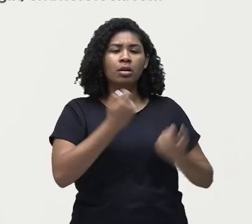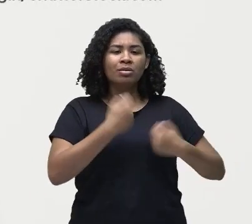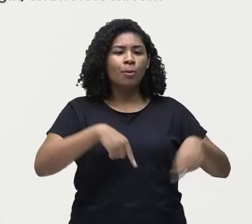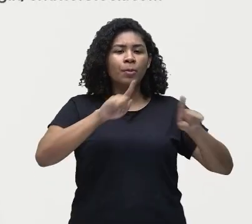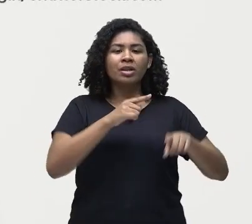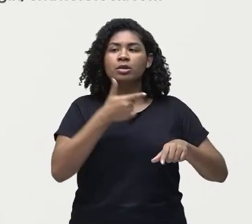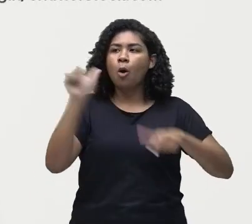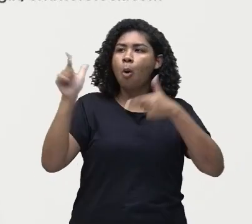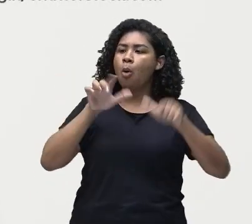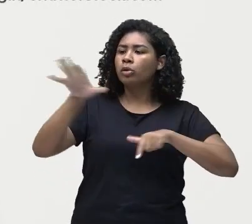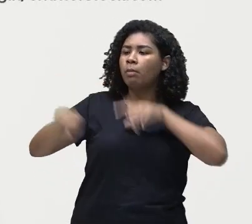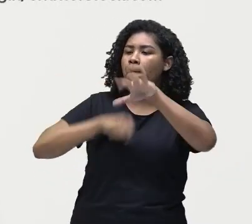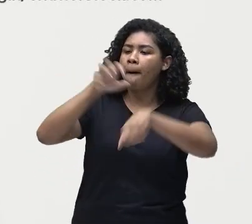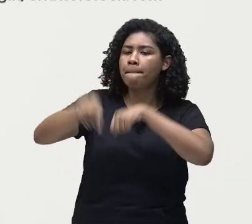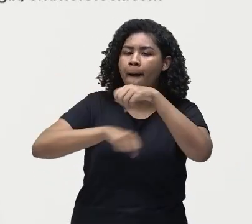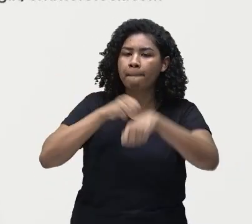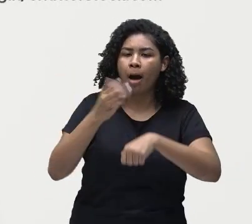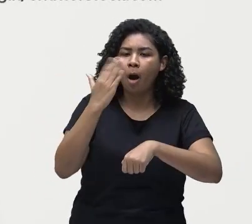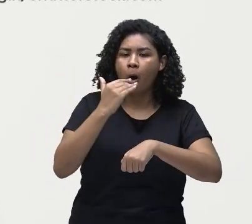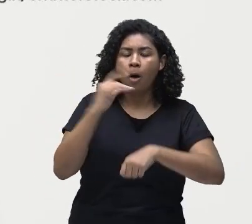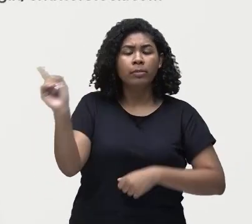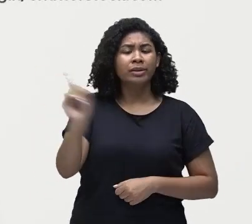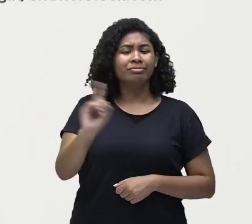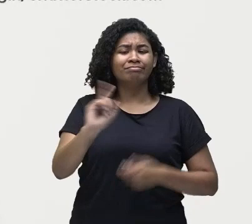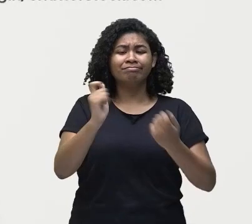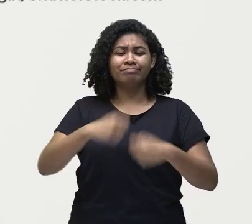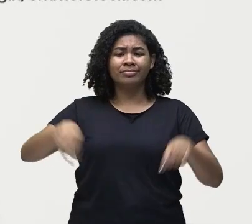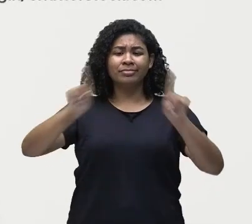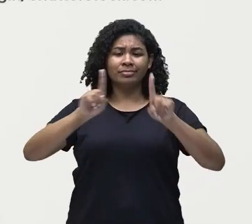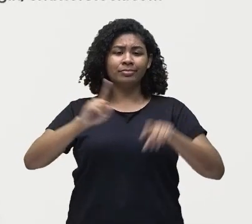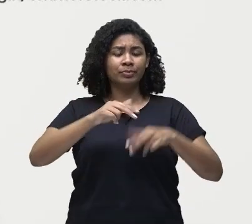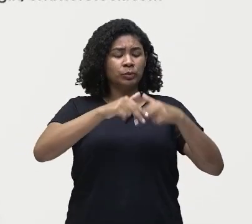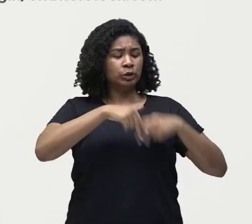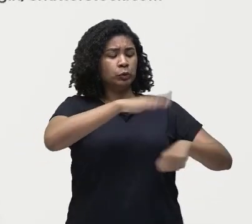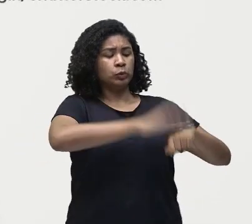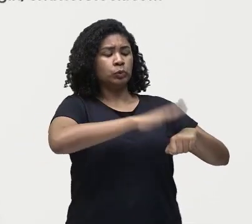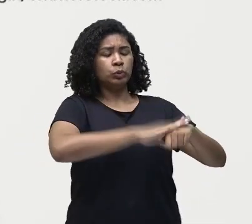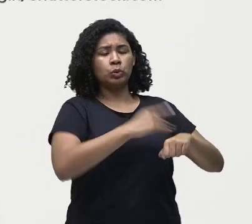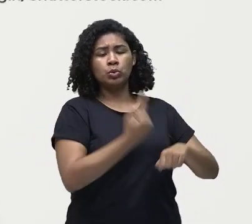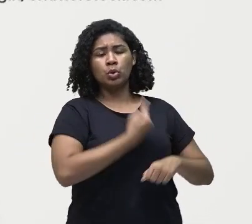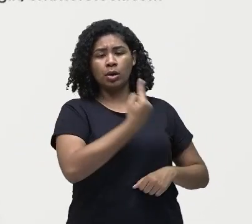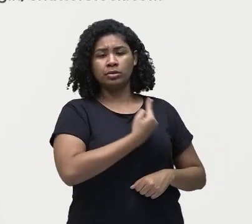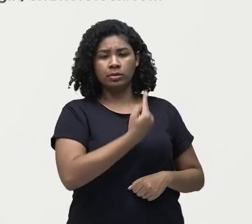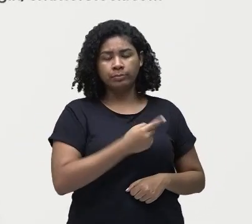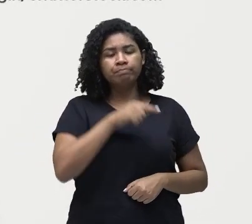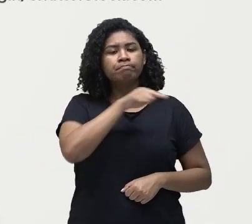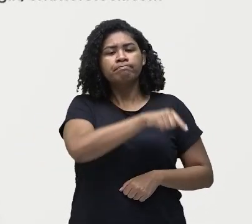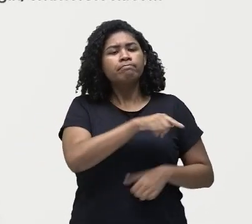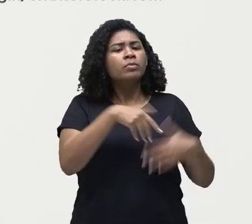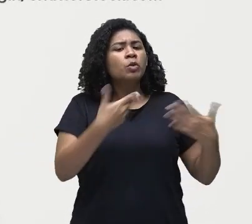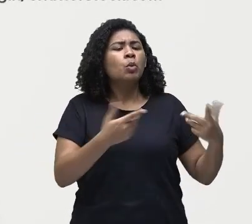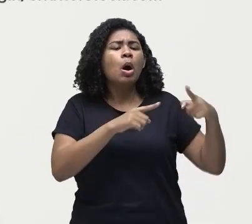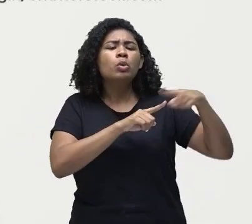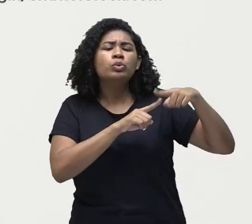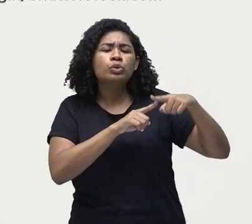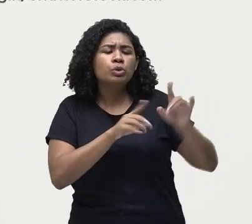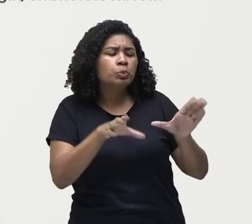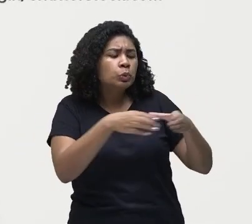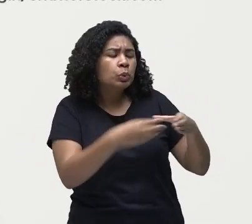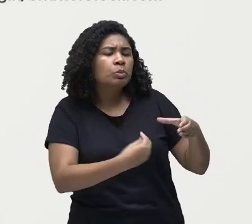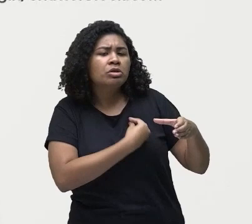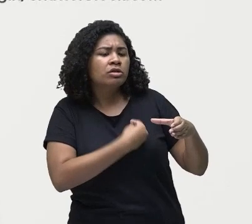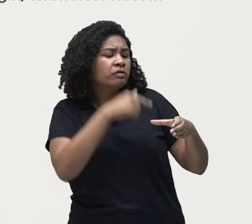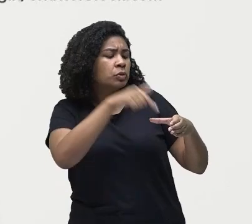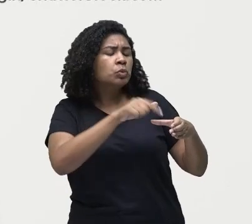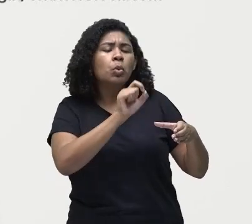alimentar-se de outro ser vivo. Quem são os seres produtores? São as plantas e